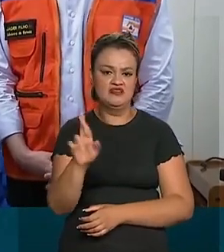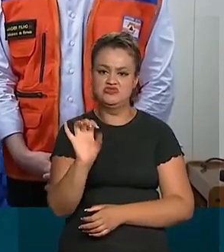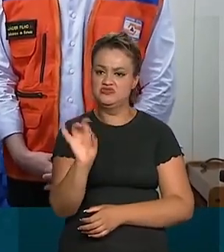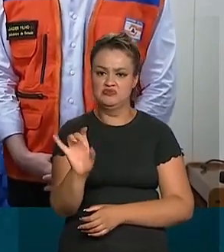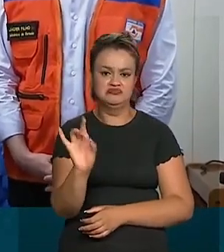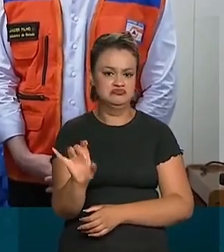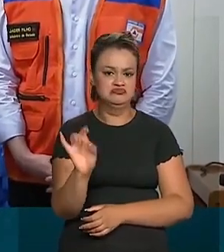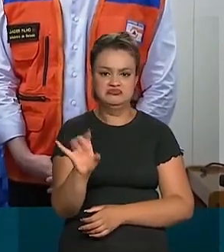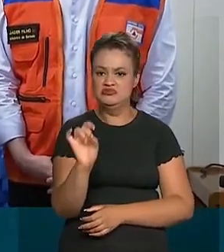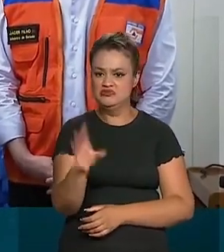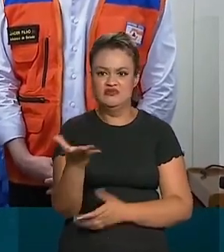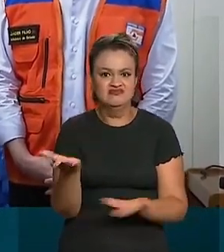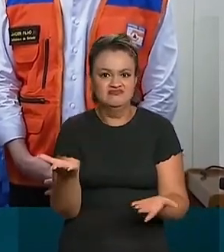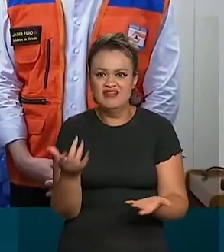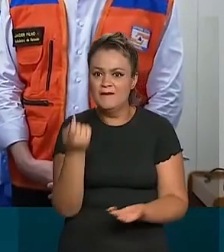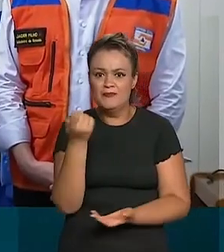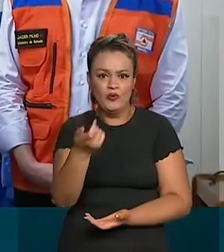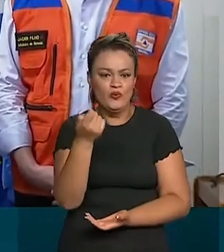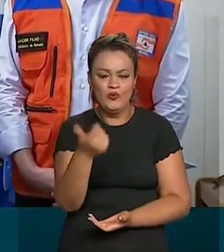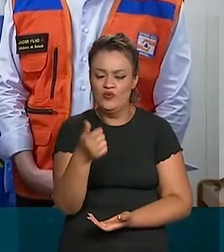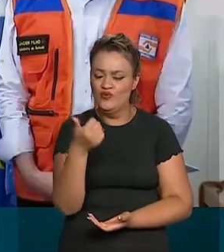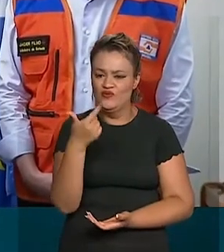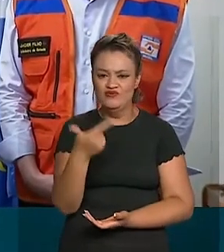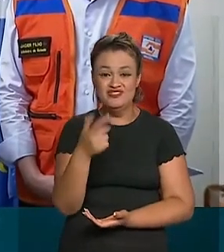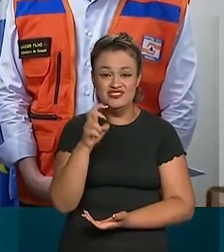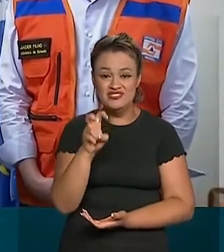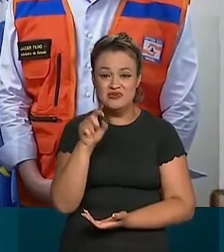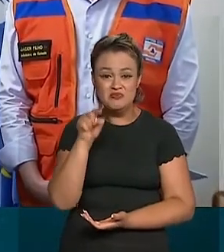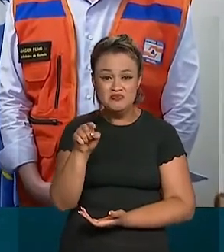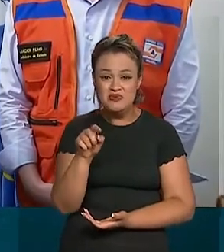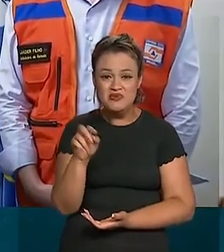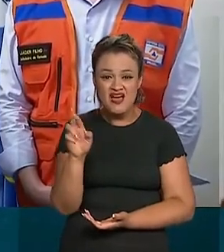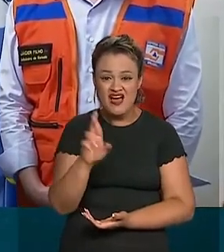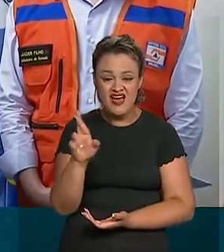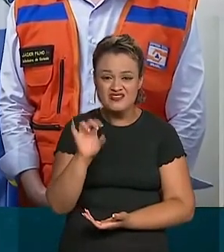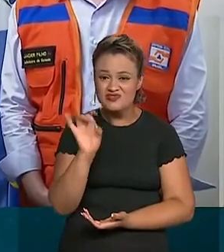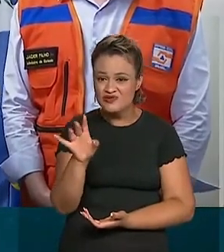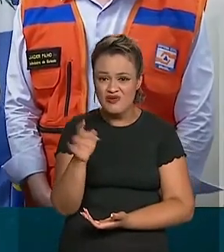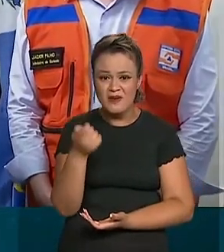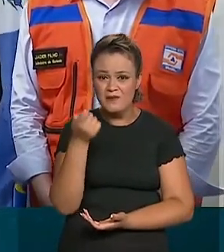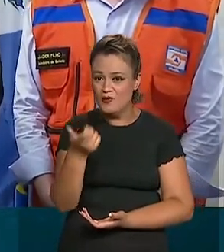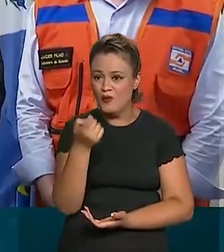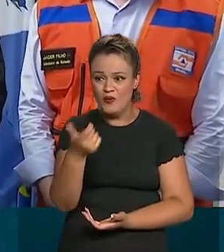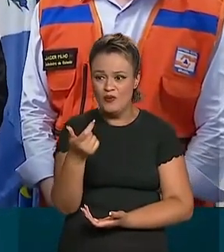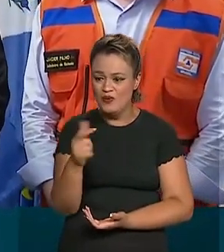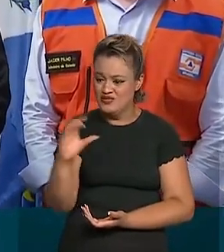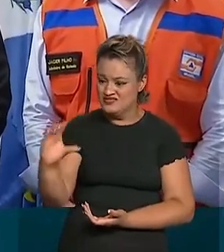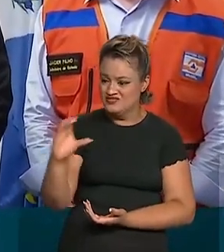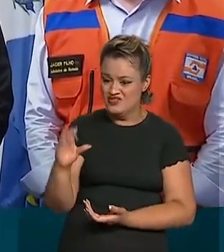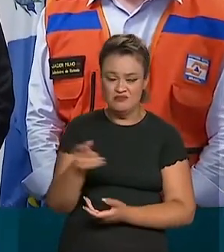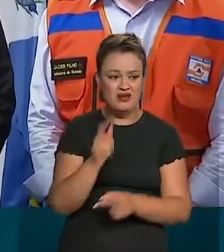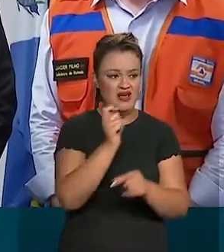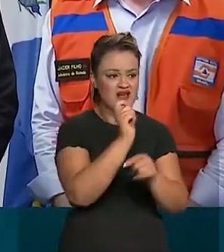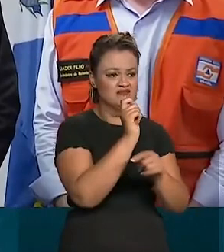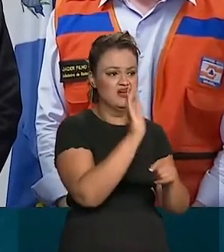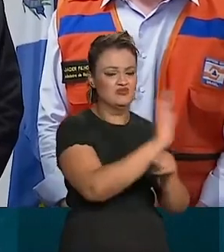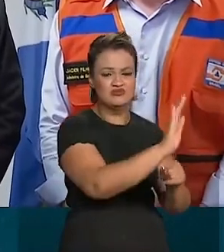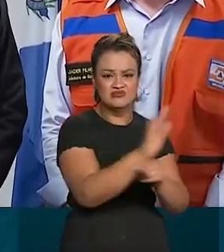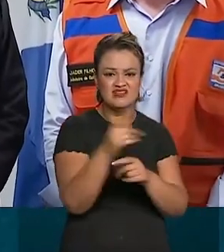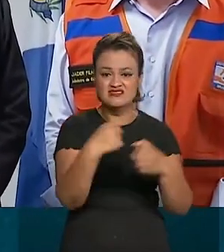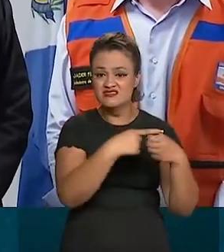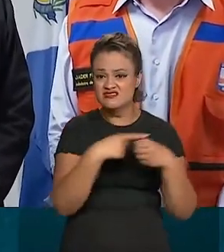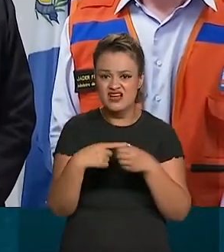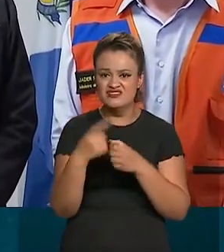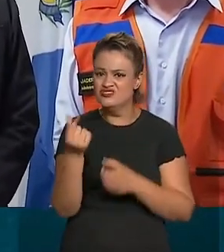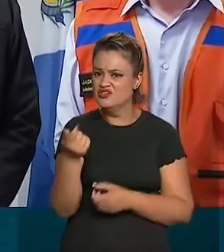não deixou nada para a gente cuidar e cuidar, sabe, das cidades, do Estado e do próprio governo federal.